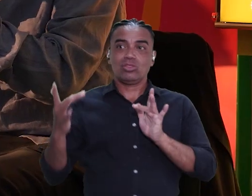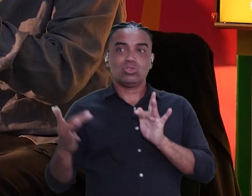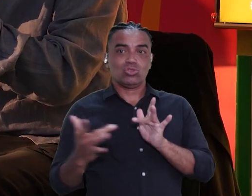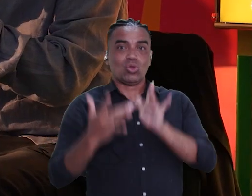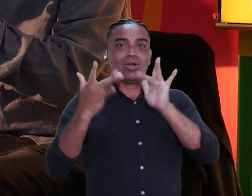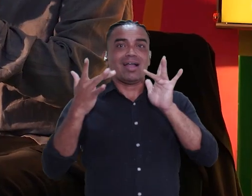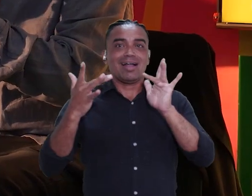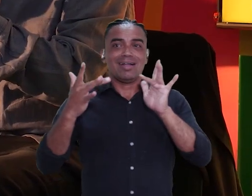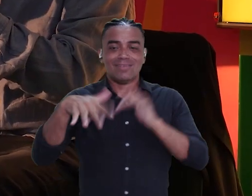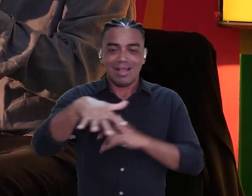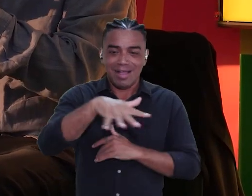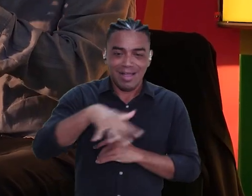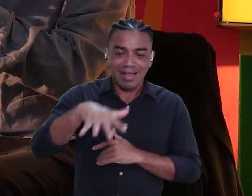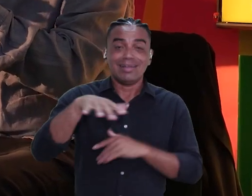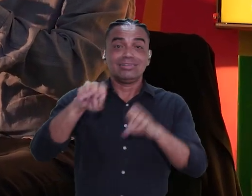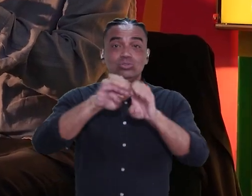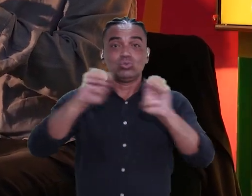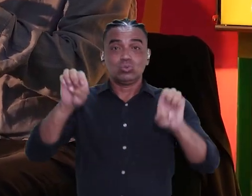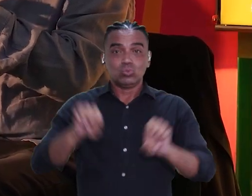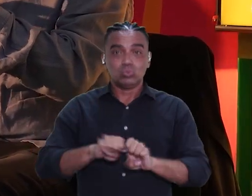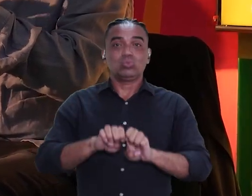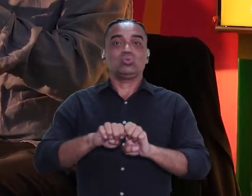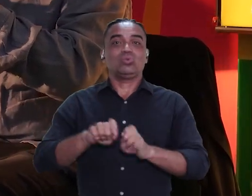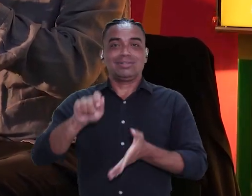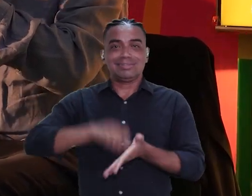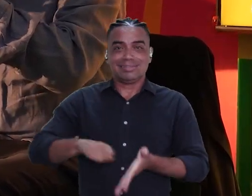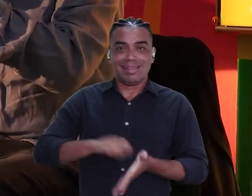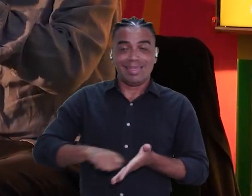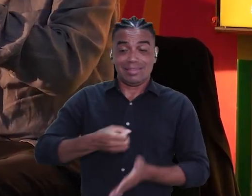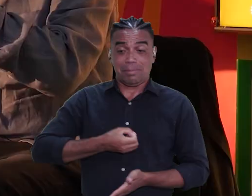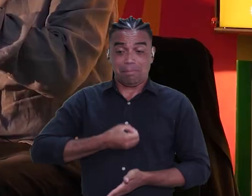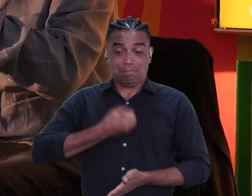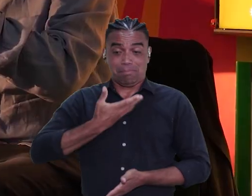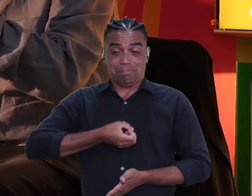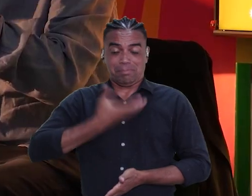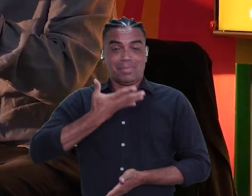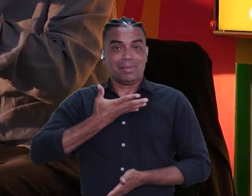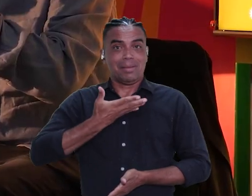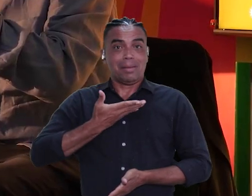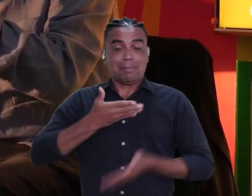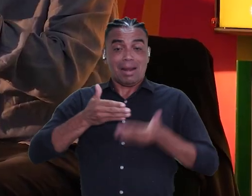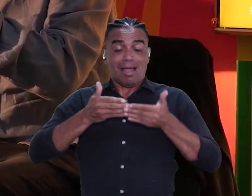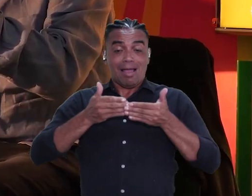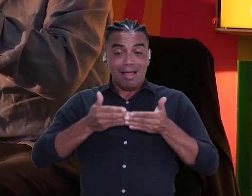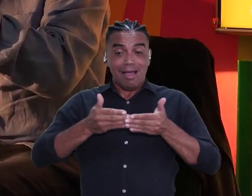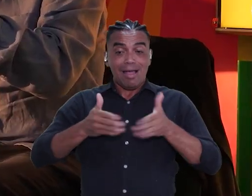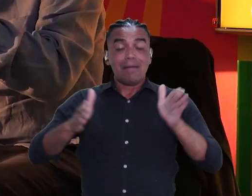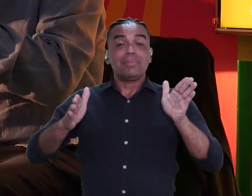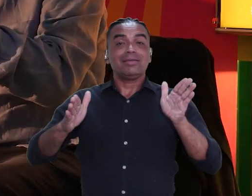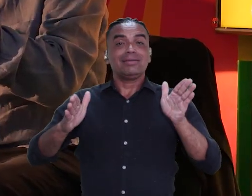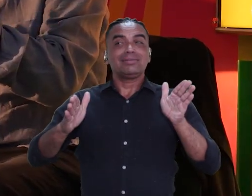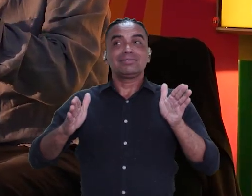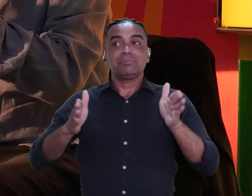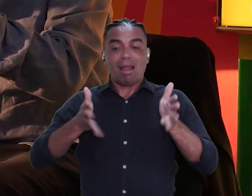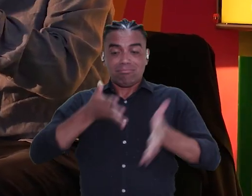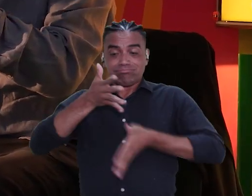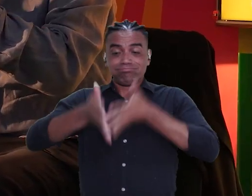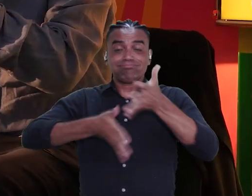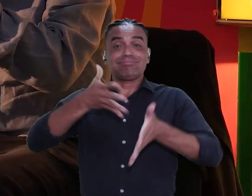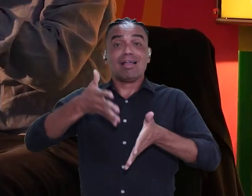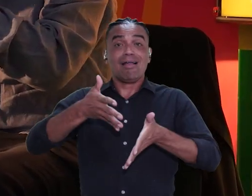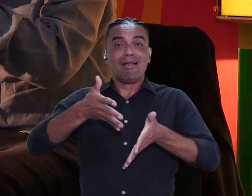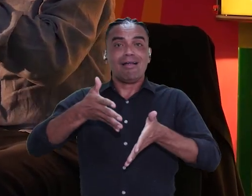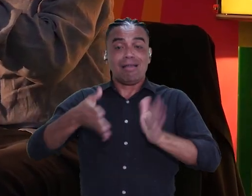uma questão da poesia, que é abrir-se ao dizer de algo que não